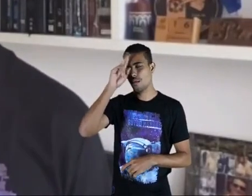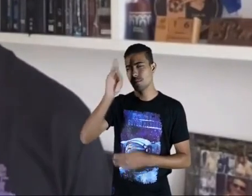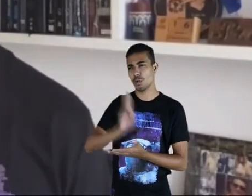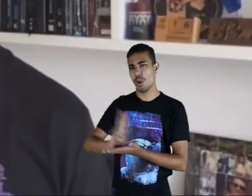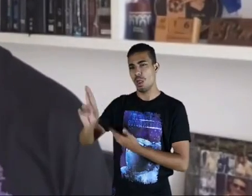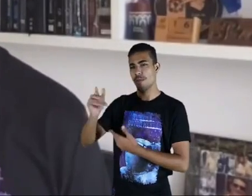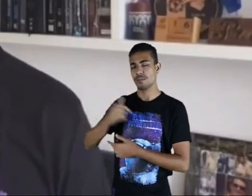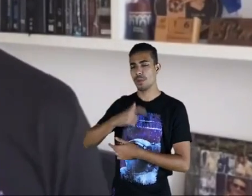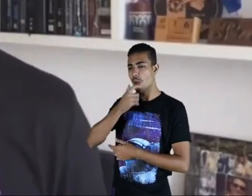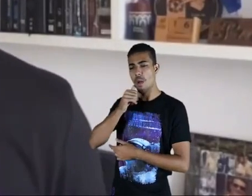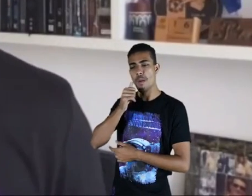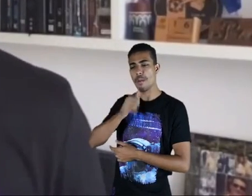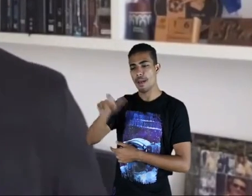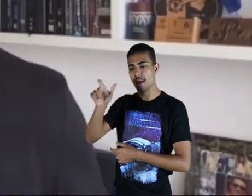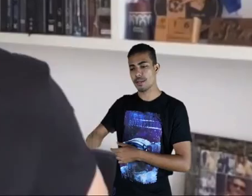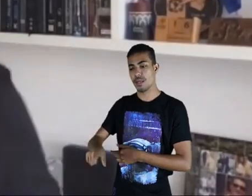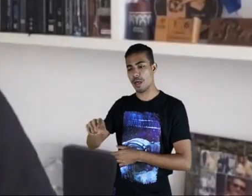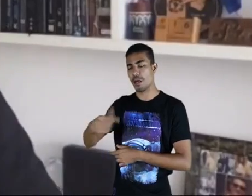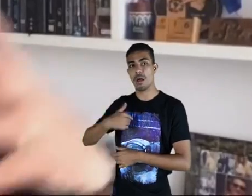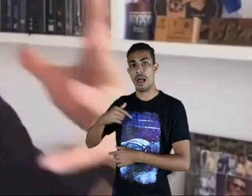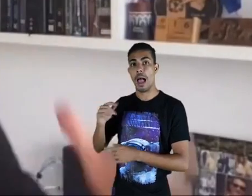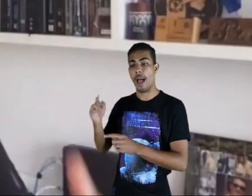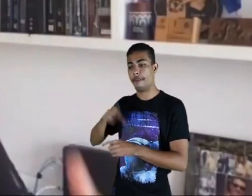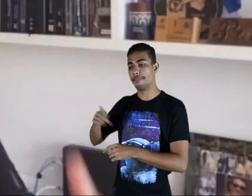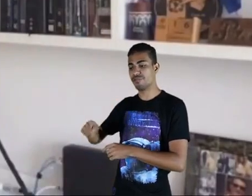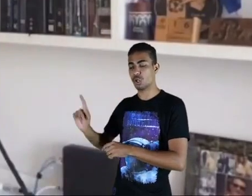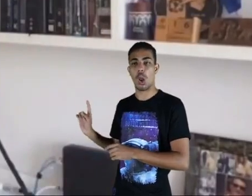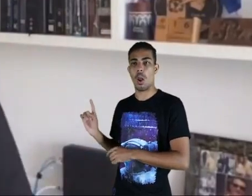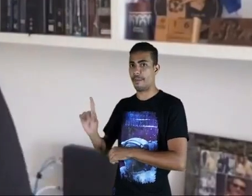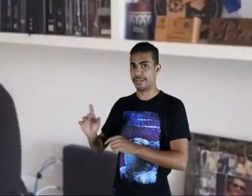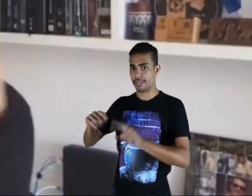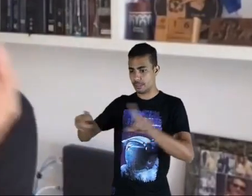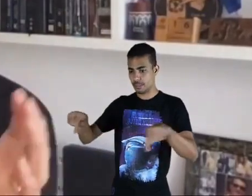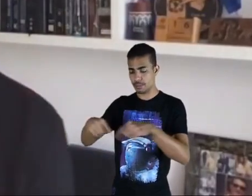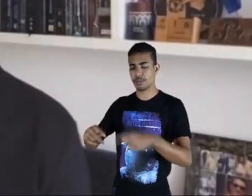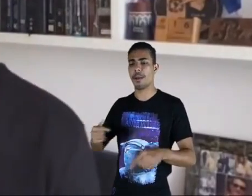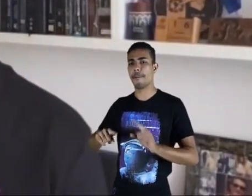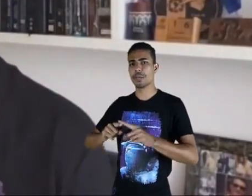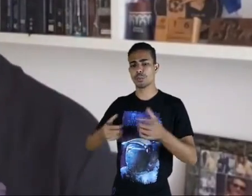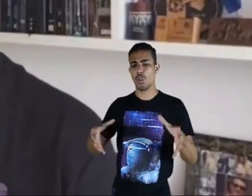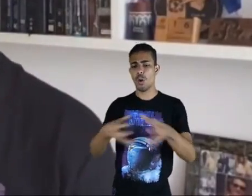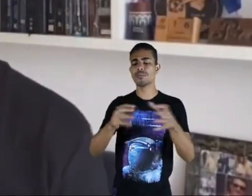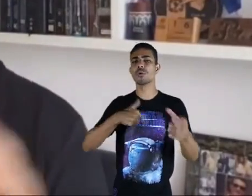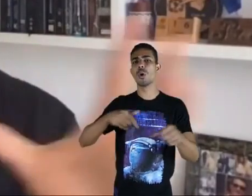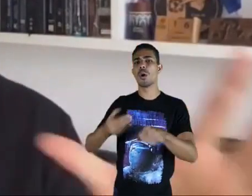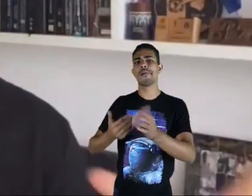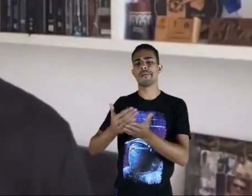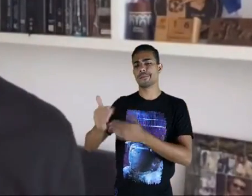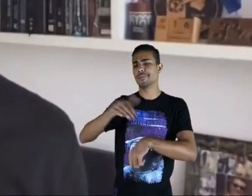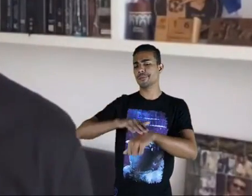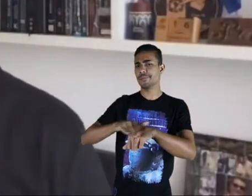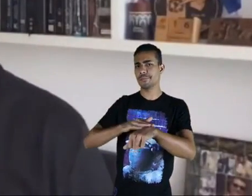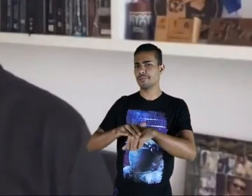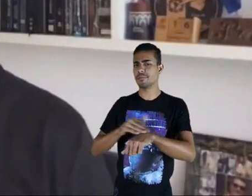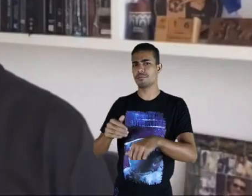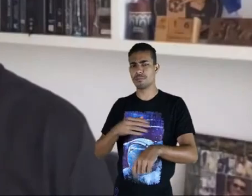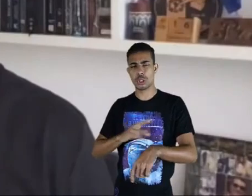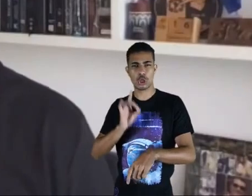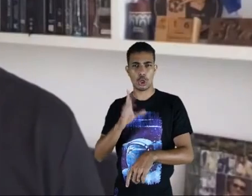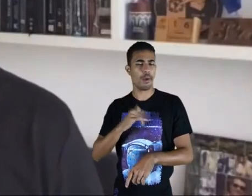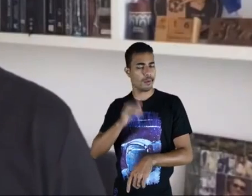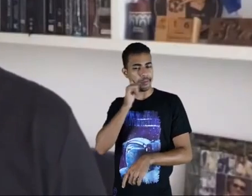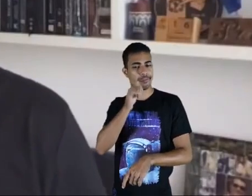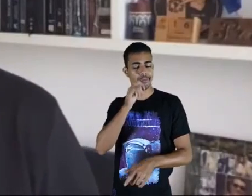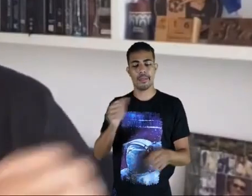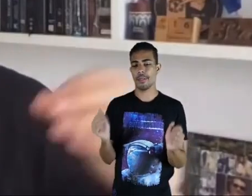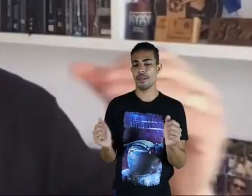a professora não vinha, o grupo começou a conversar ali. Eram só moças